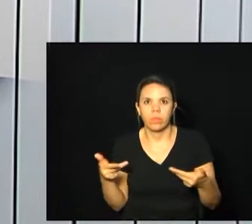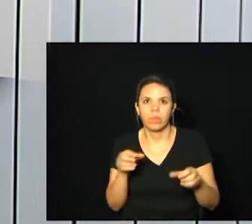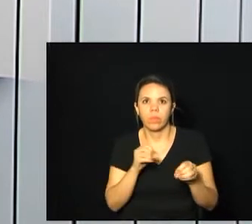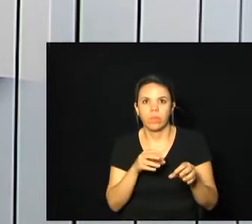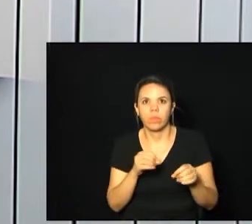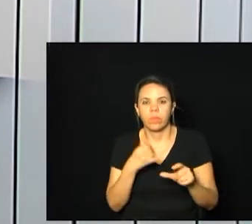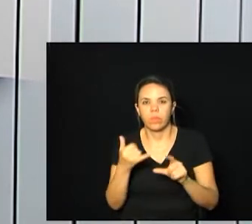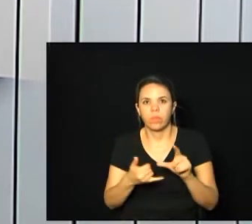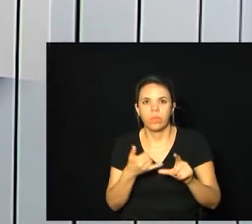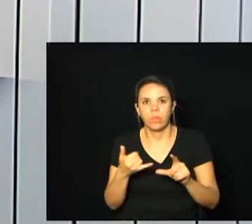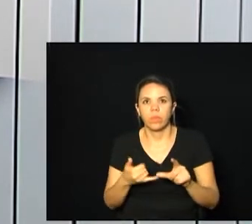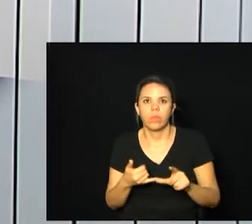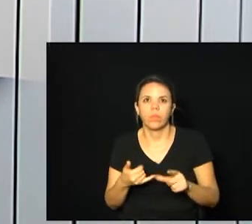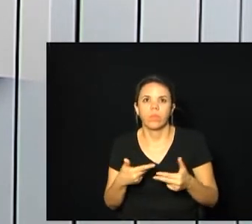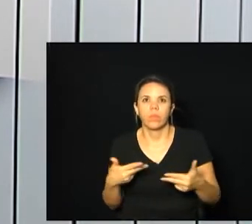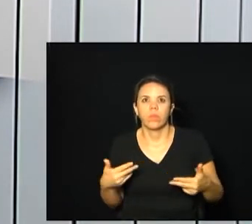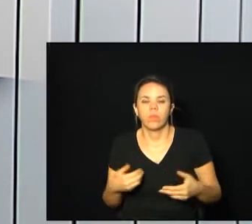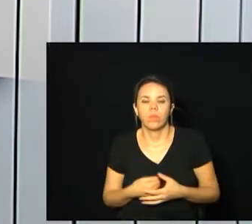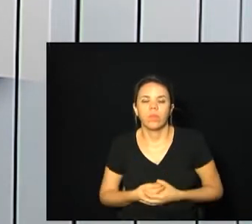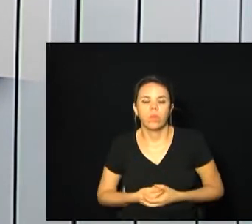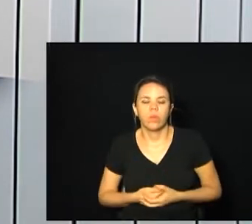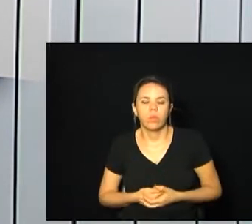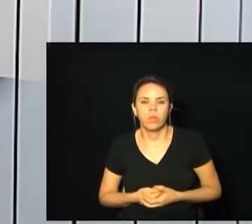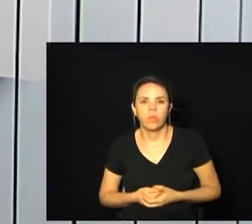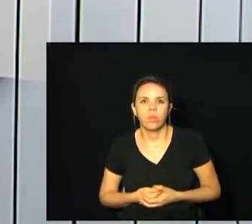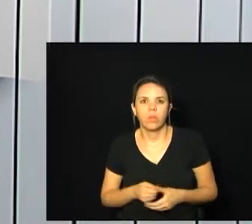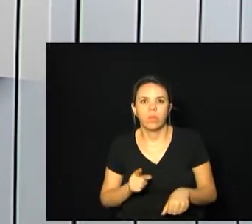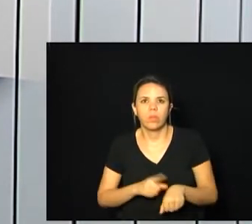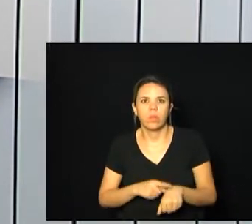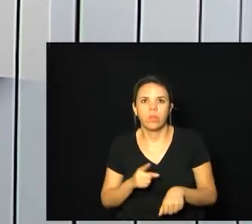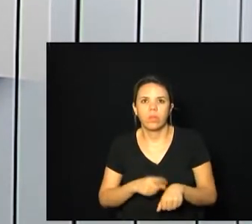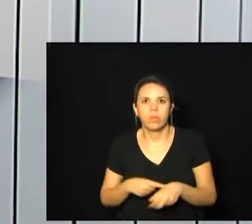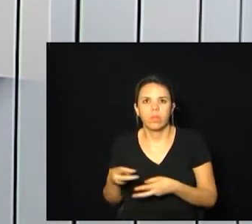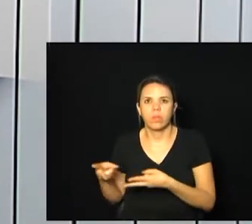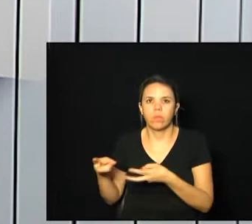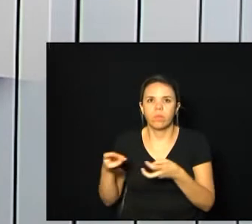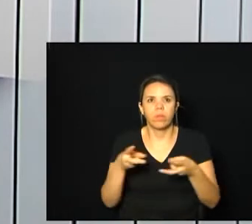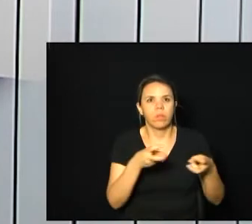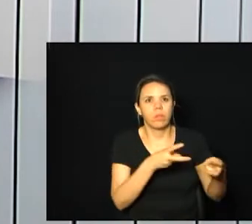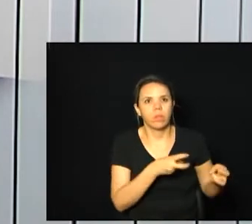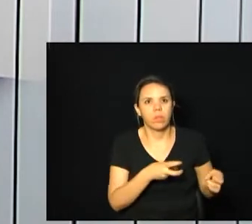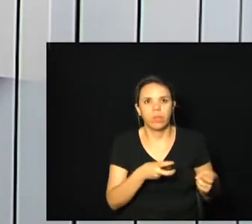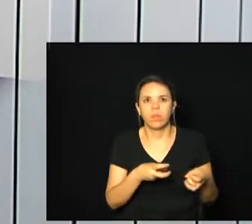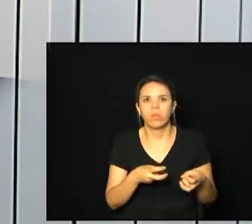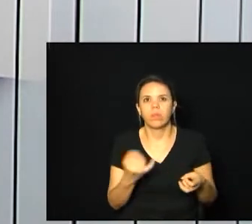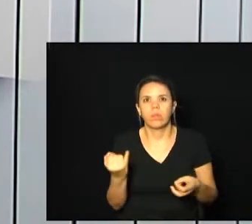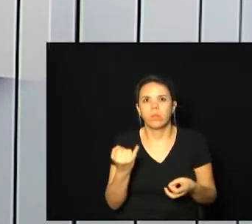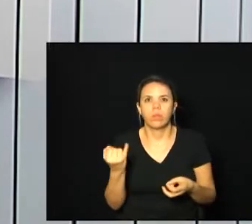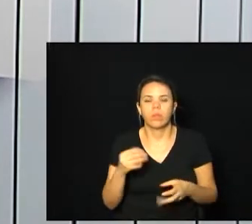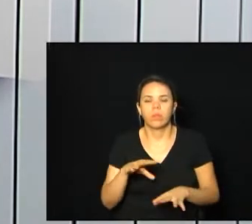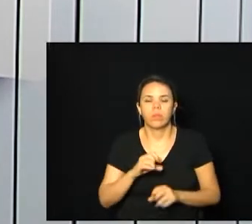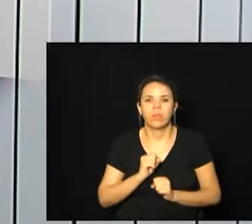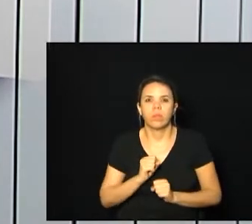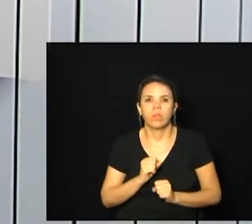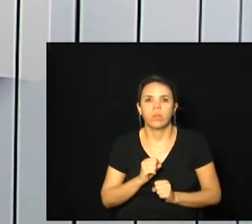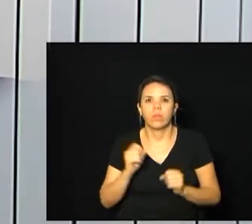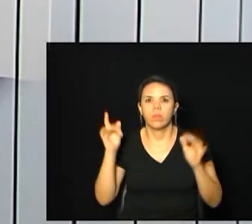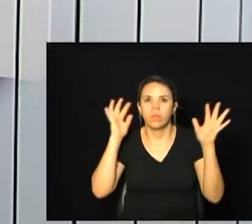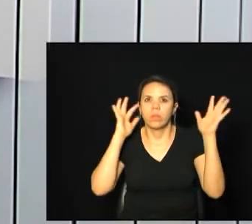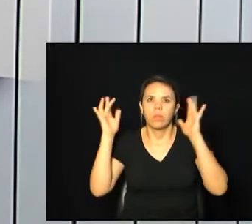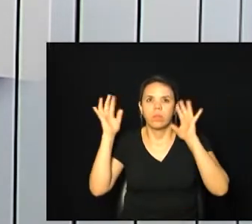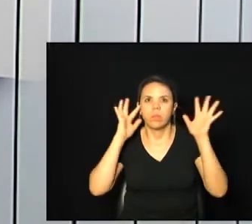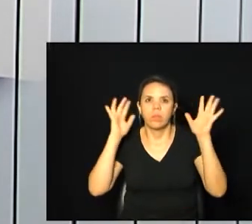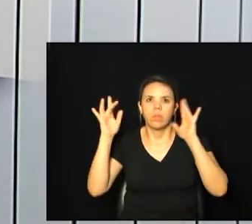ensino lúdico são inúmeros, né? São momentos de percepção, ressignificação,